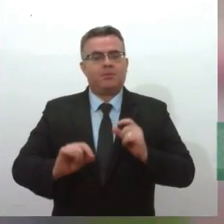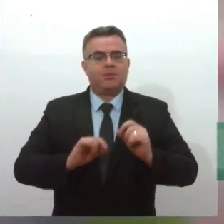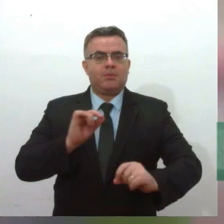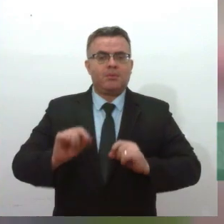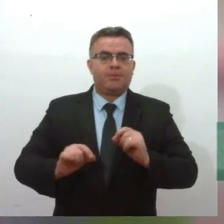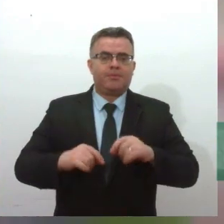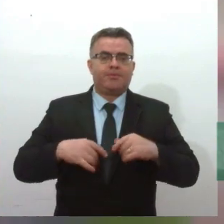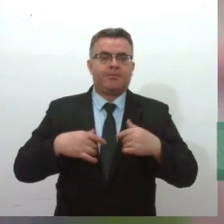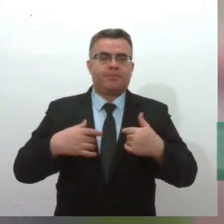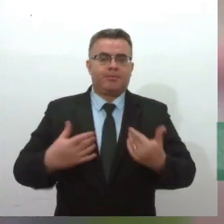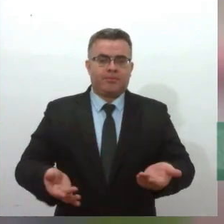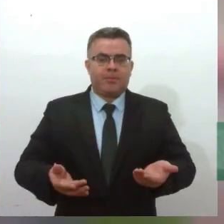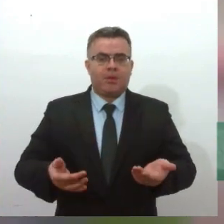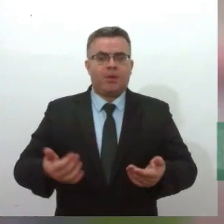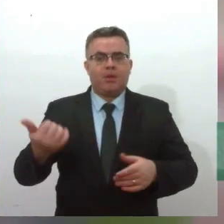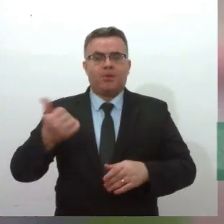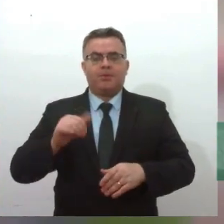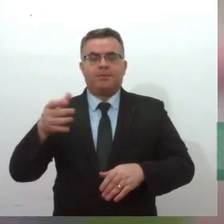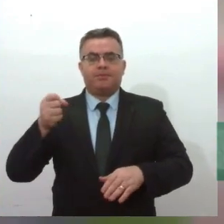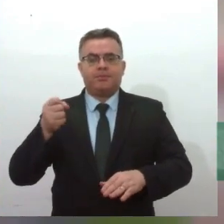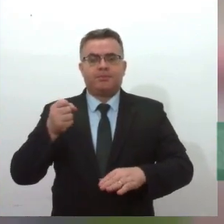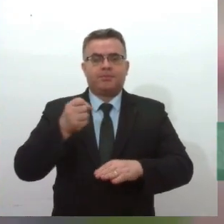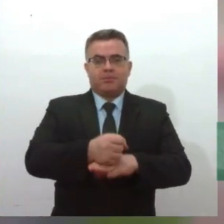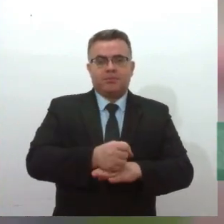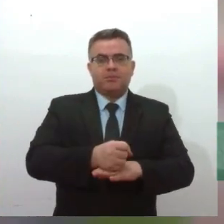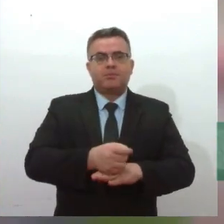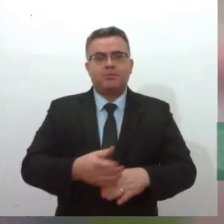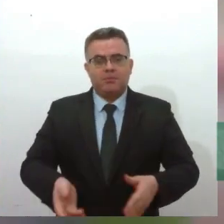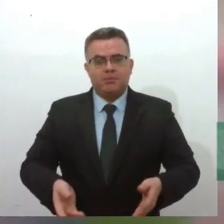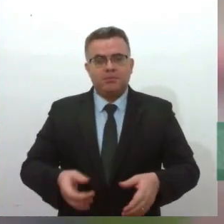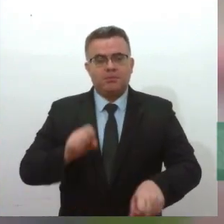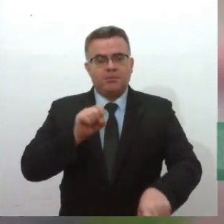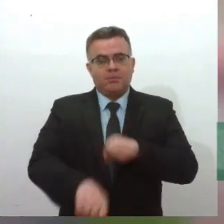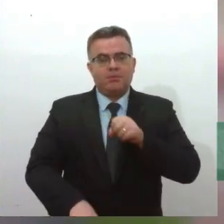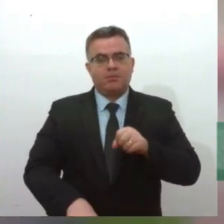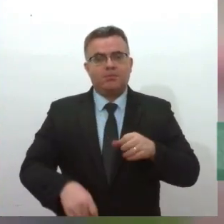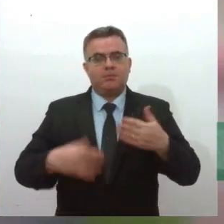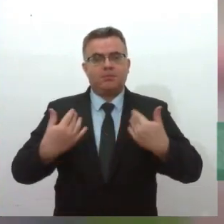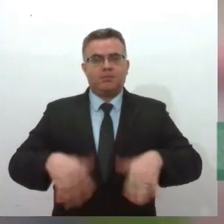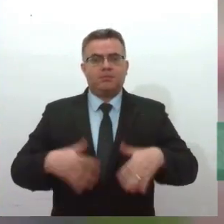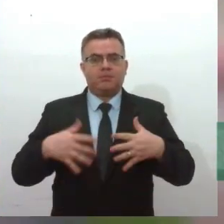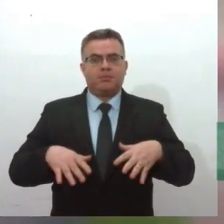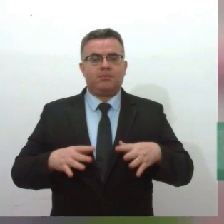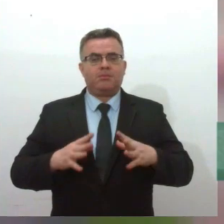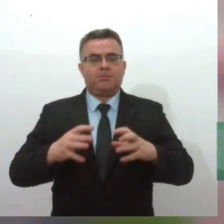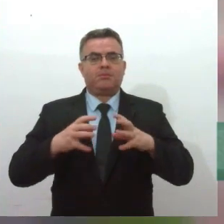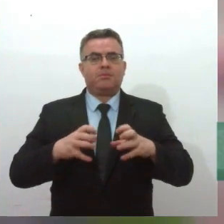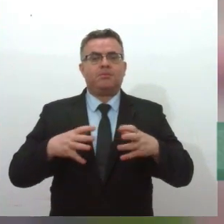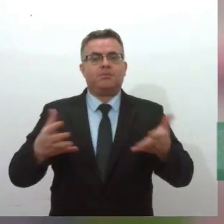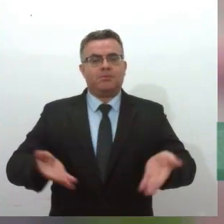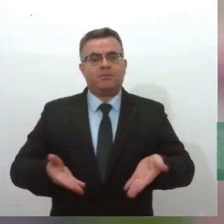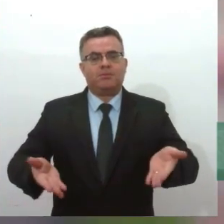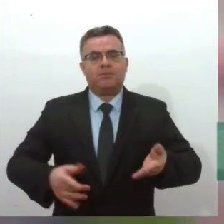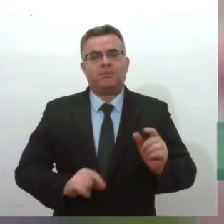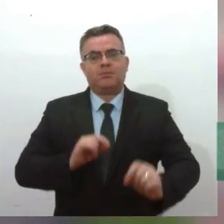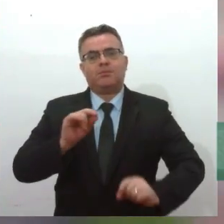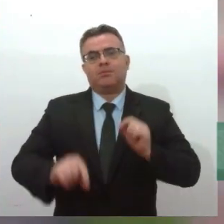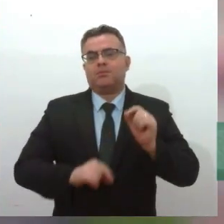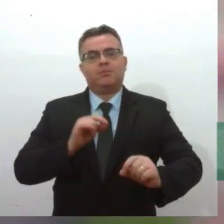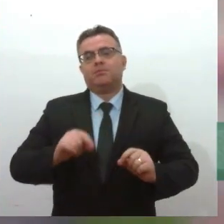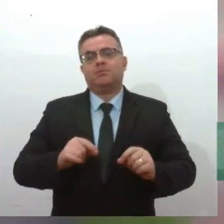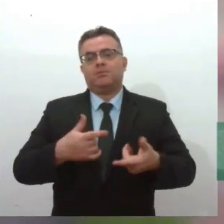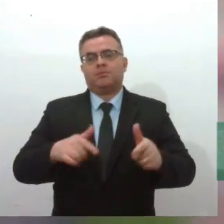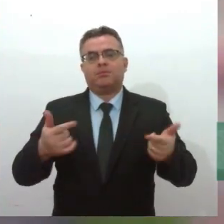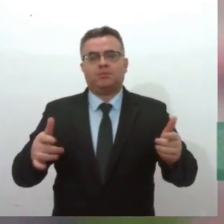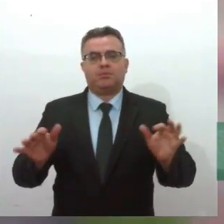ho gente chegou botar 11 animais dentro para retirar dessa fila da morte a pulsa era uma briga muito grande e graças a Deus hoje não se tem